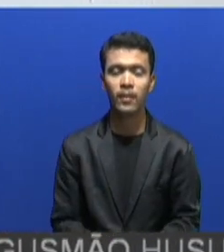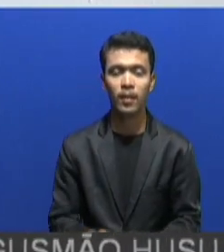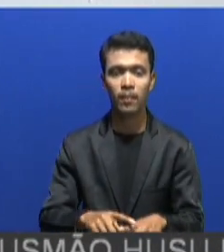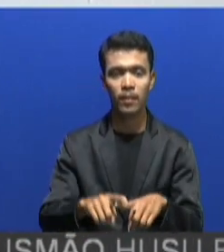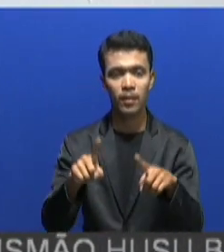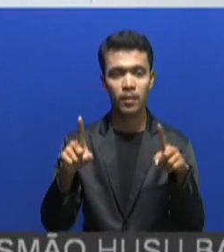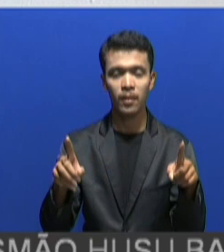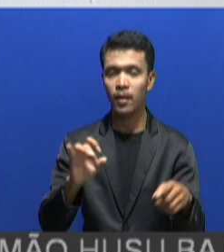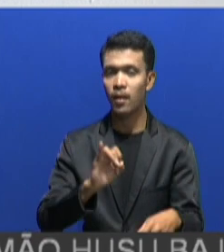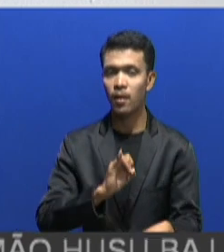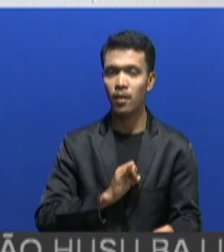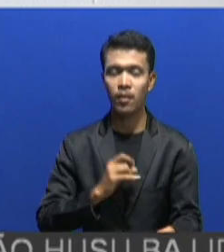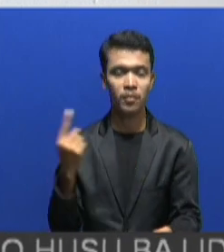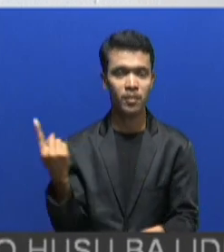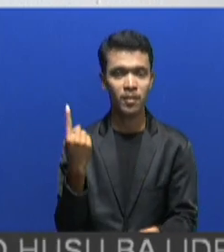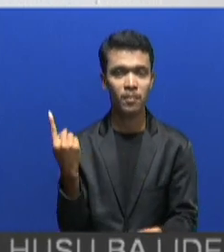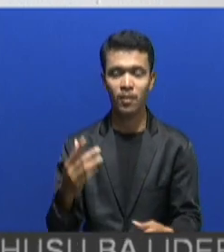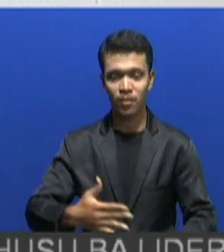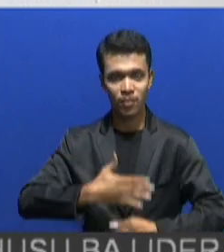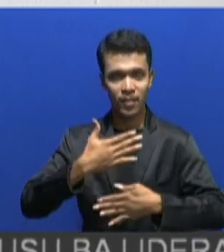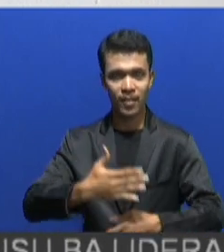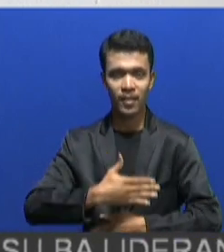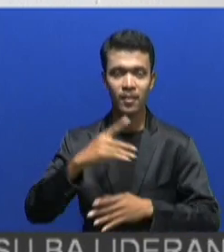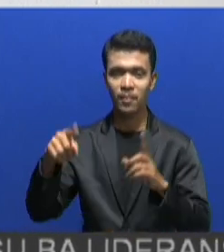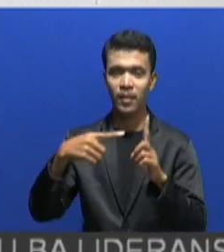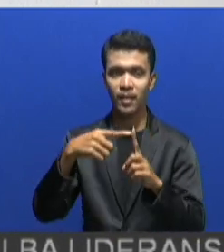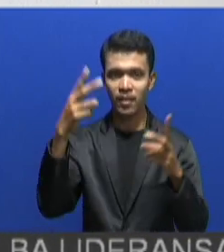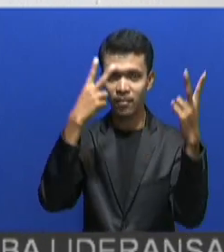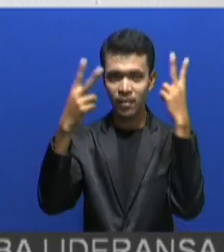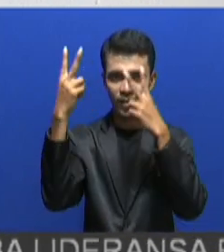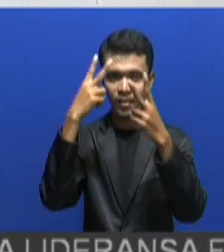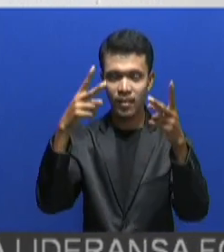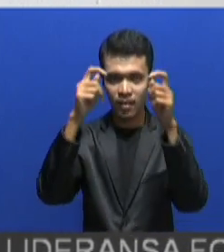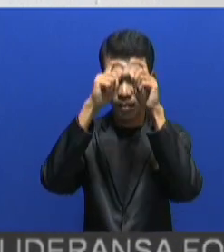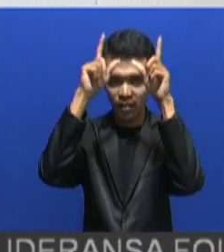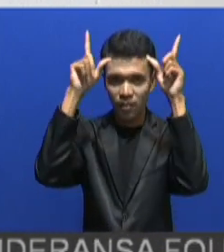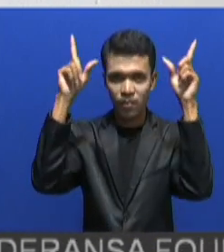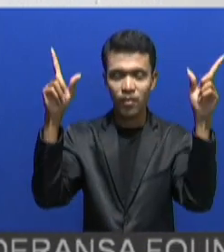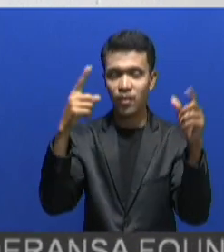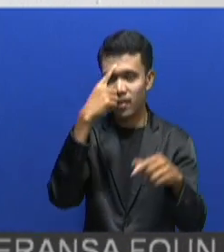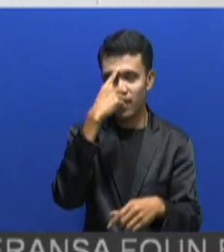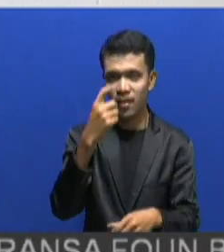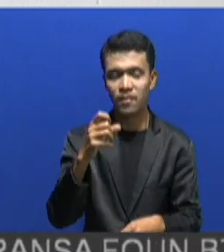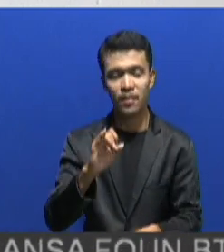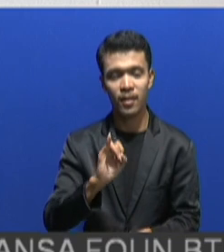be hau sempre hak solok bain hira hau visita Timor, tanba